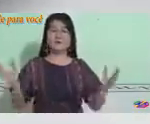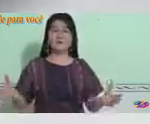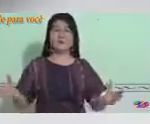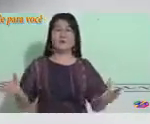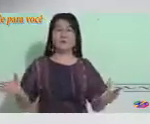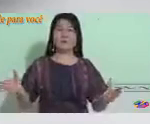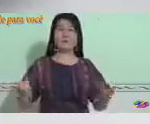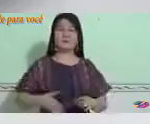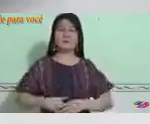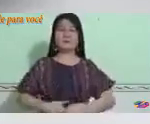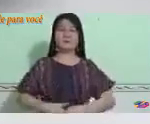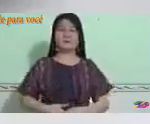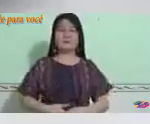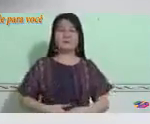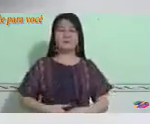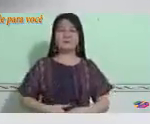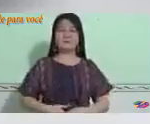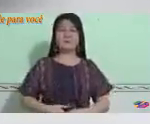O que fazer dois pontos devem